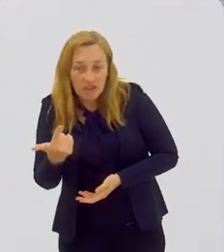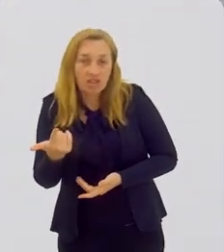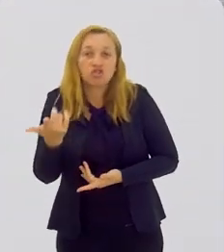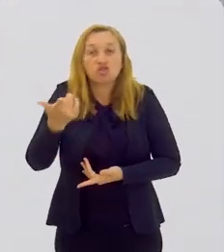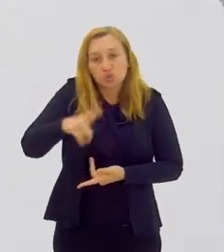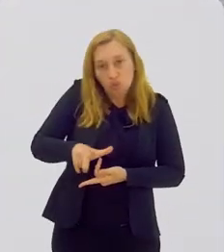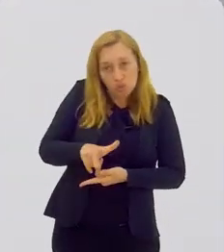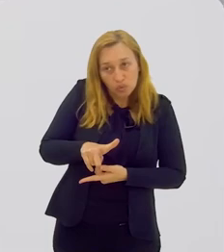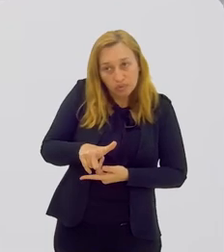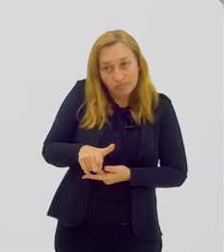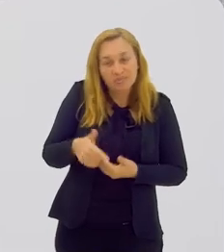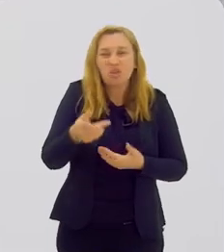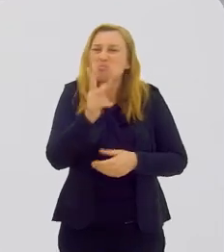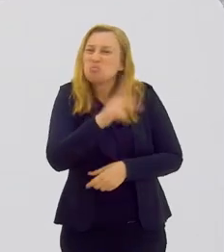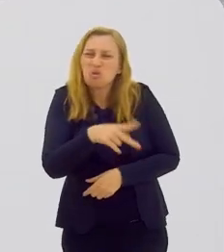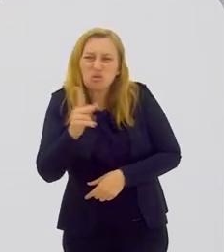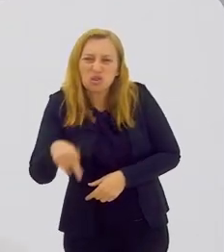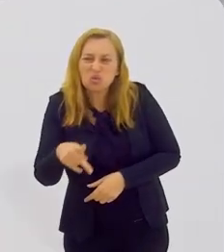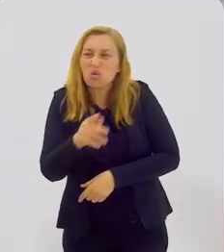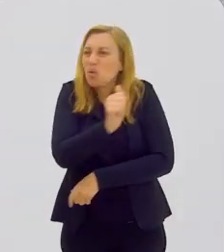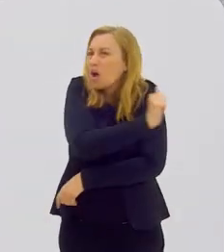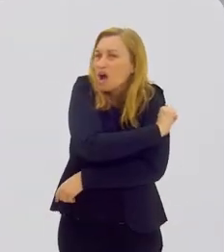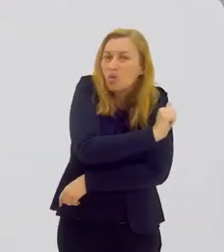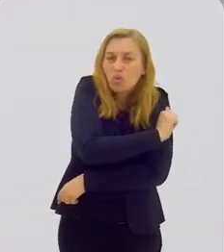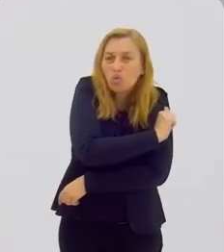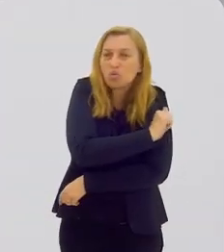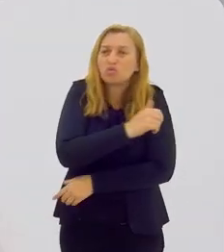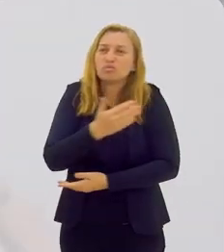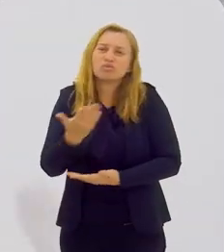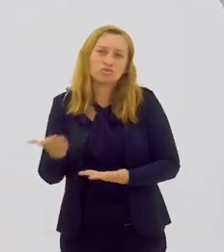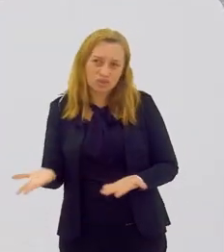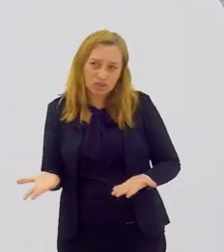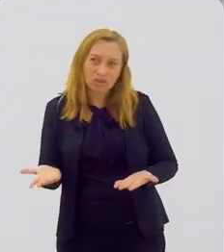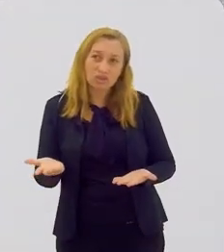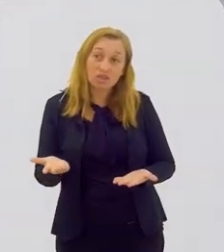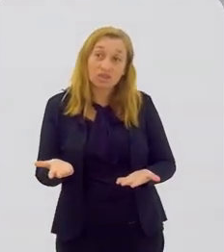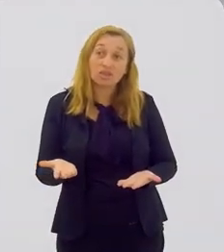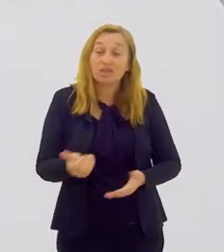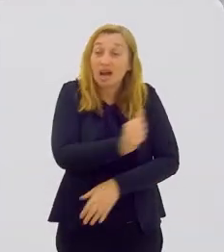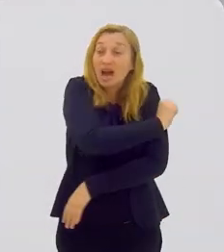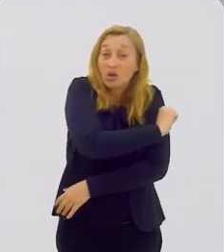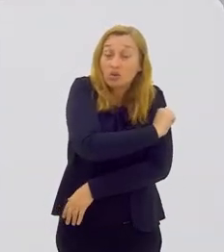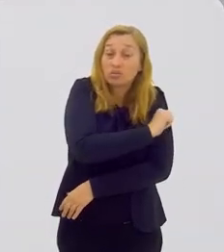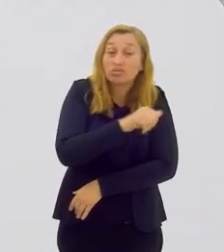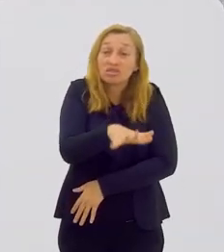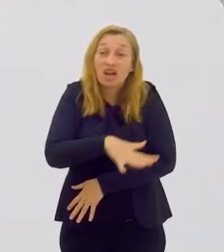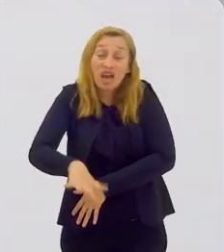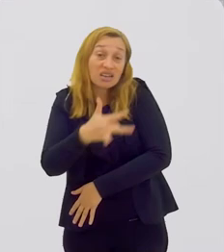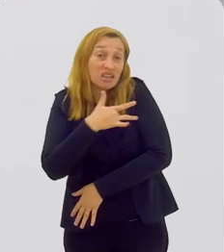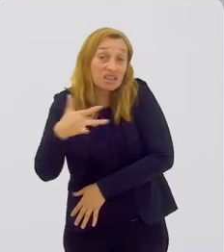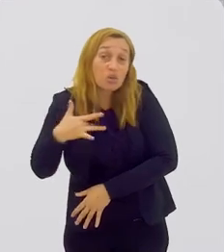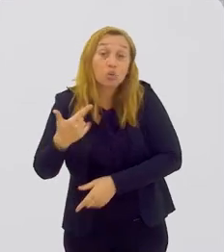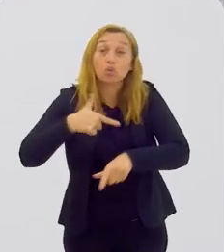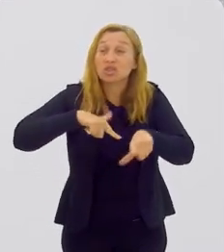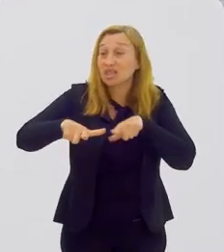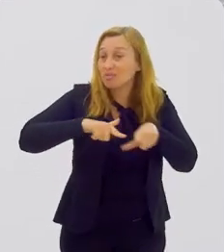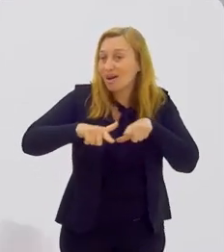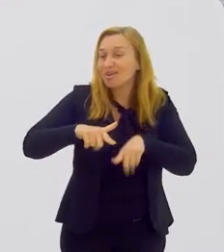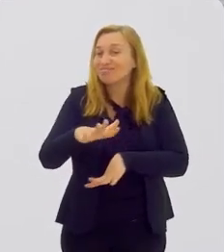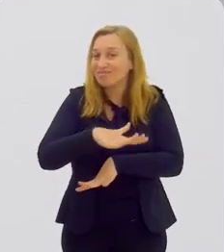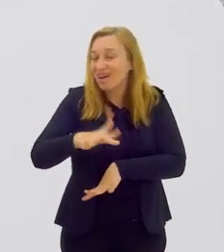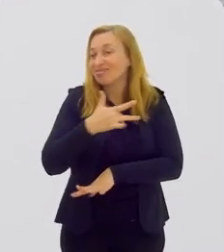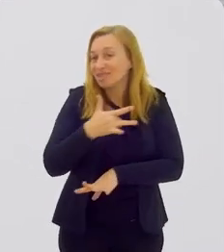nunca mais vai poder repor, né? São professores, são estudantes, inclusive das áreas da saúde,